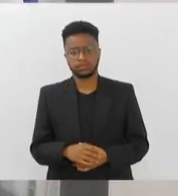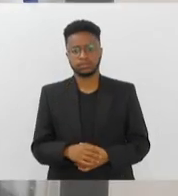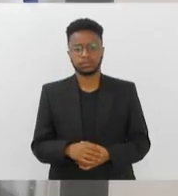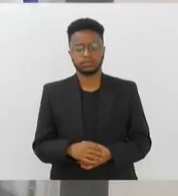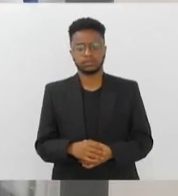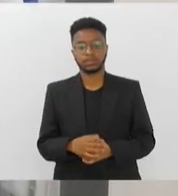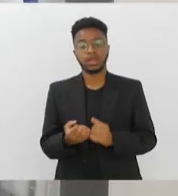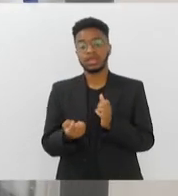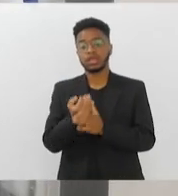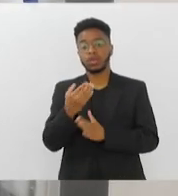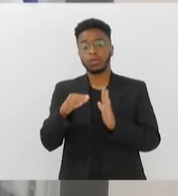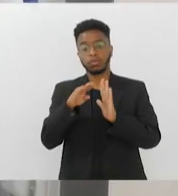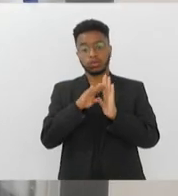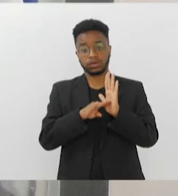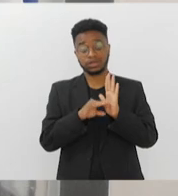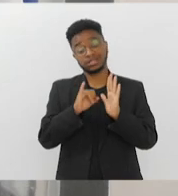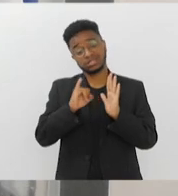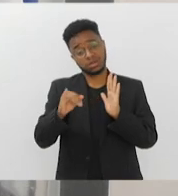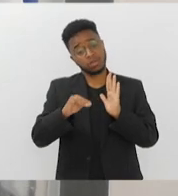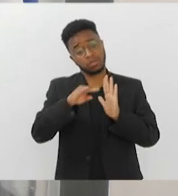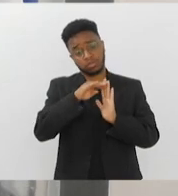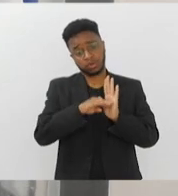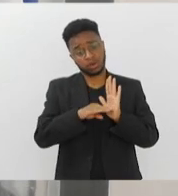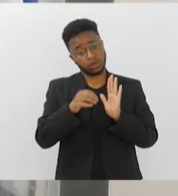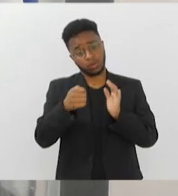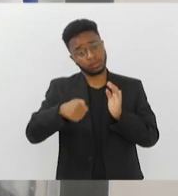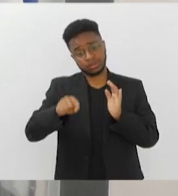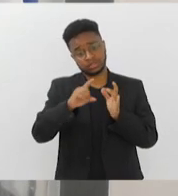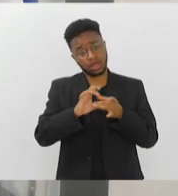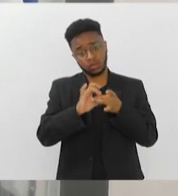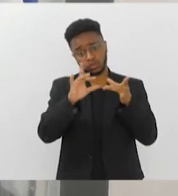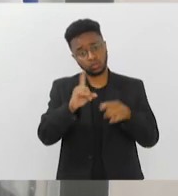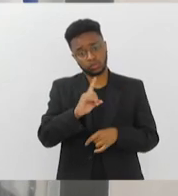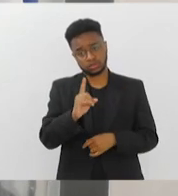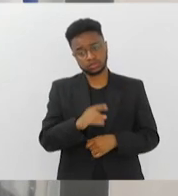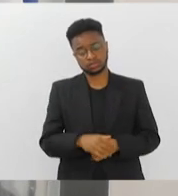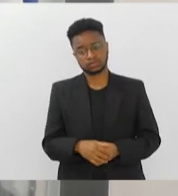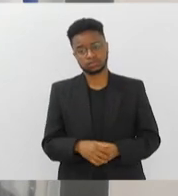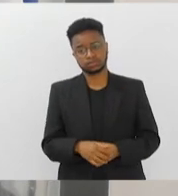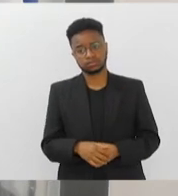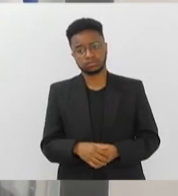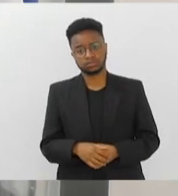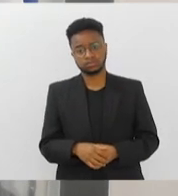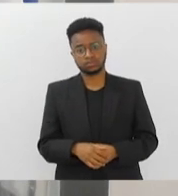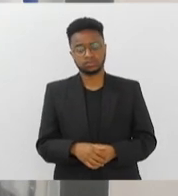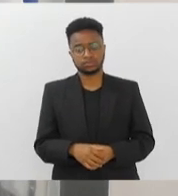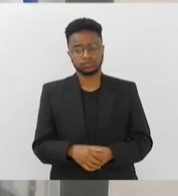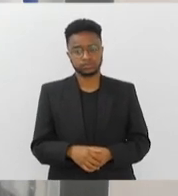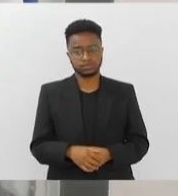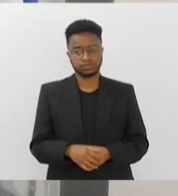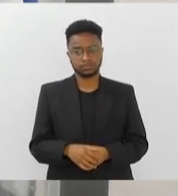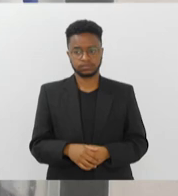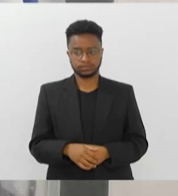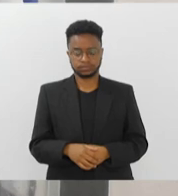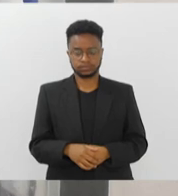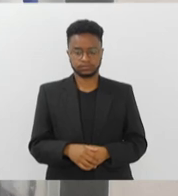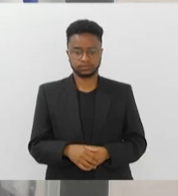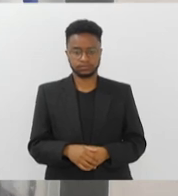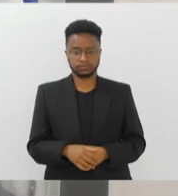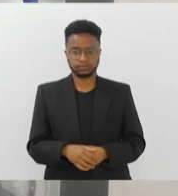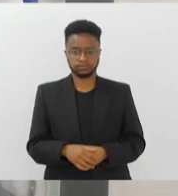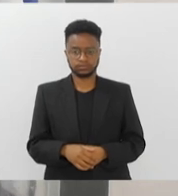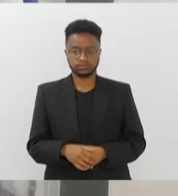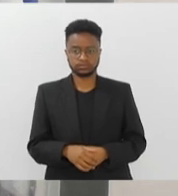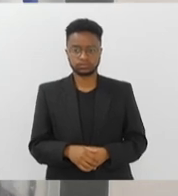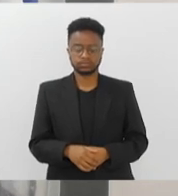institui um programa, na verdade. Então, sem programa, você não precisa autorizar. Aí fala fica o poder executivo. Autorizado a instituir. Aí por aí vai. No artigo 1º,